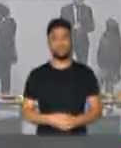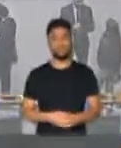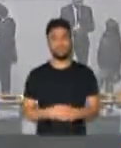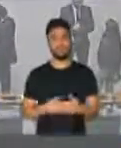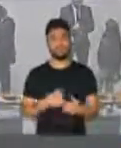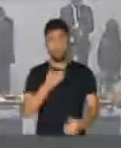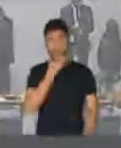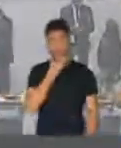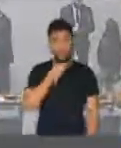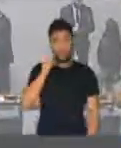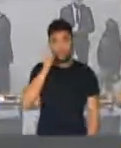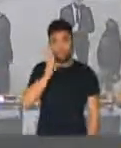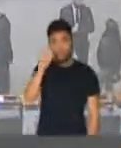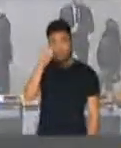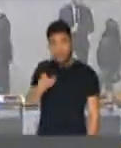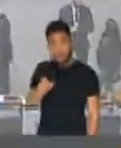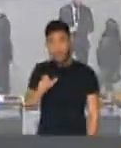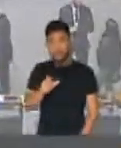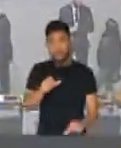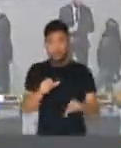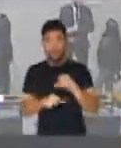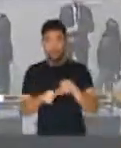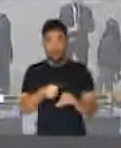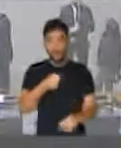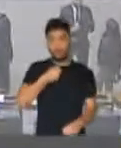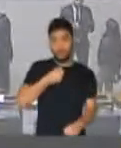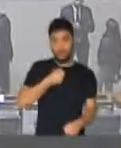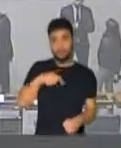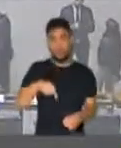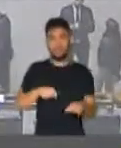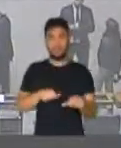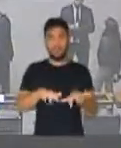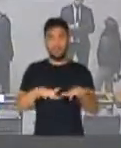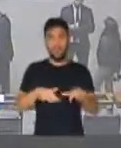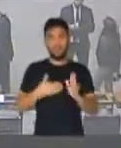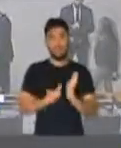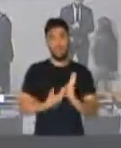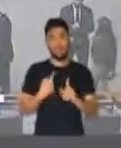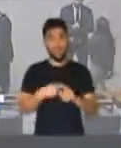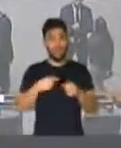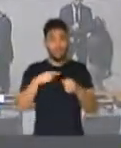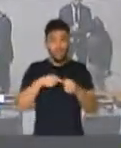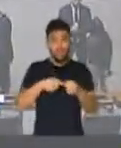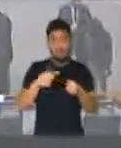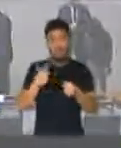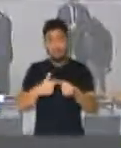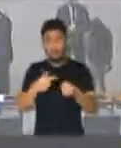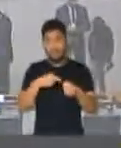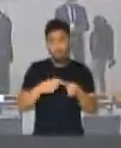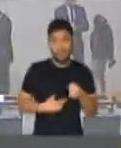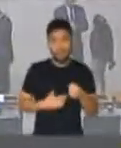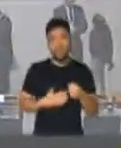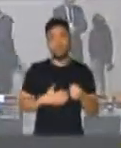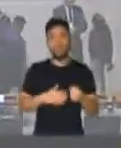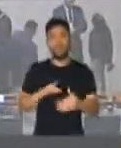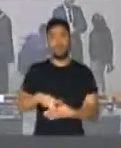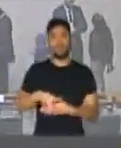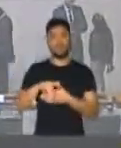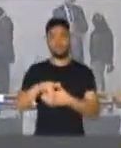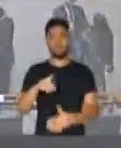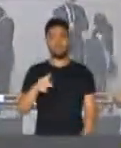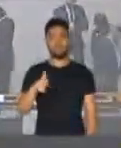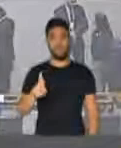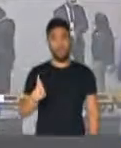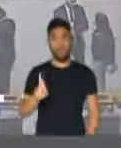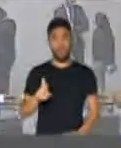O deputado Vicentinho Júnior muda de microfone aqui no plenário da Câmara porque houve um pequeno problema no anterior. Ele está falando pela liderança do PR, do